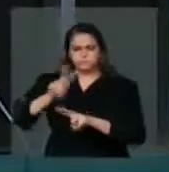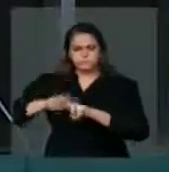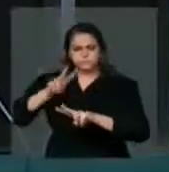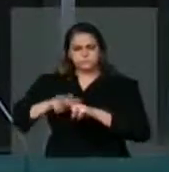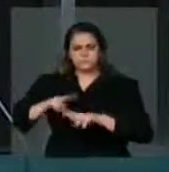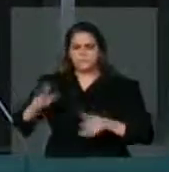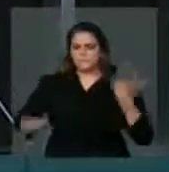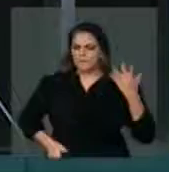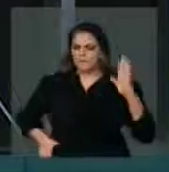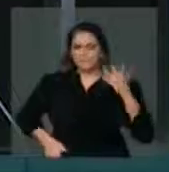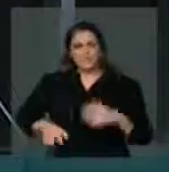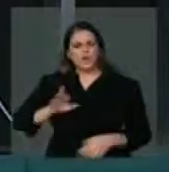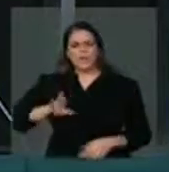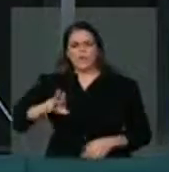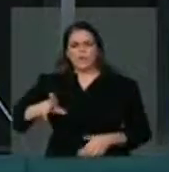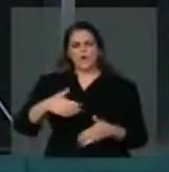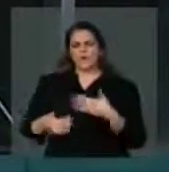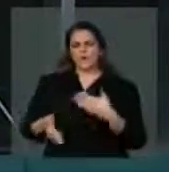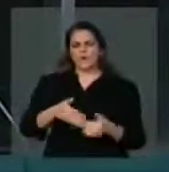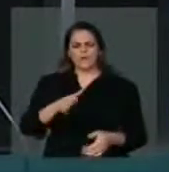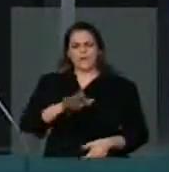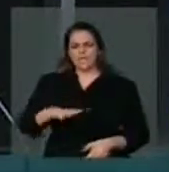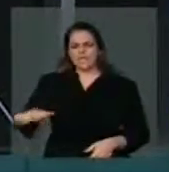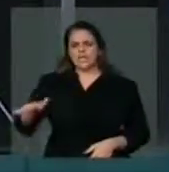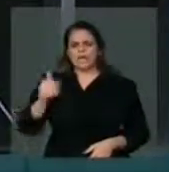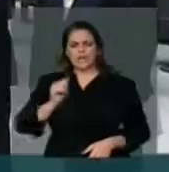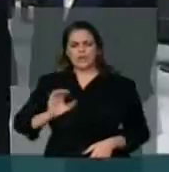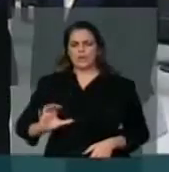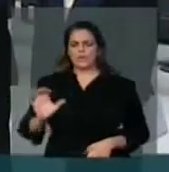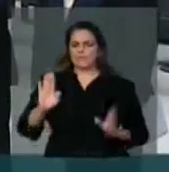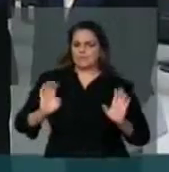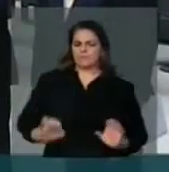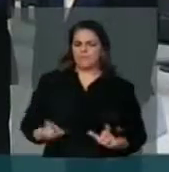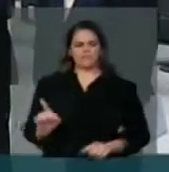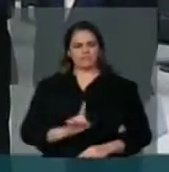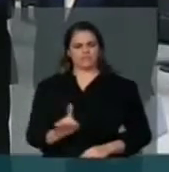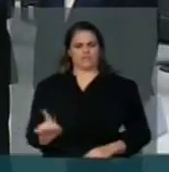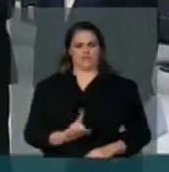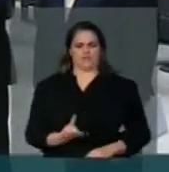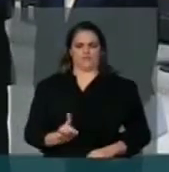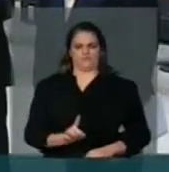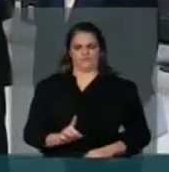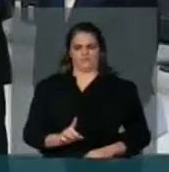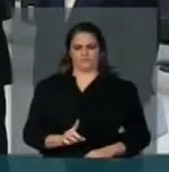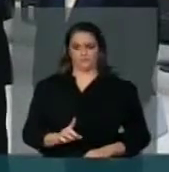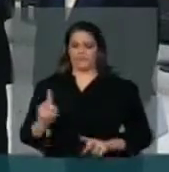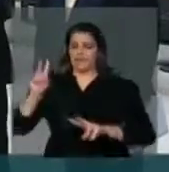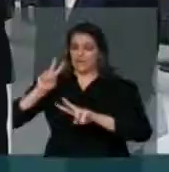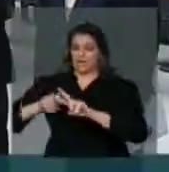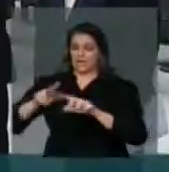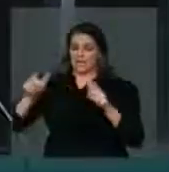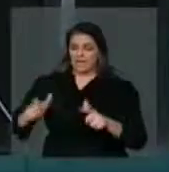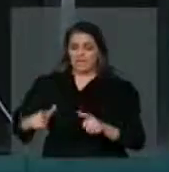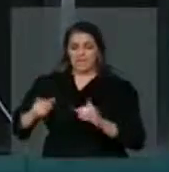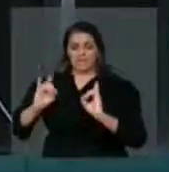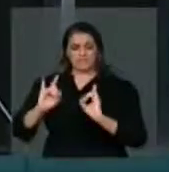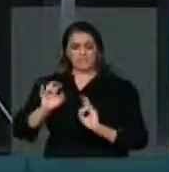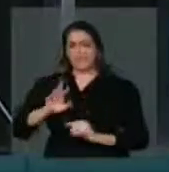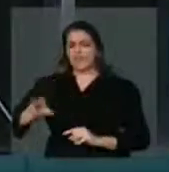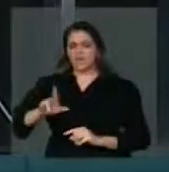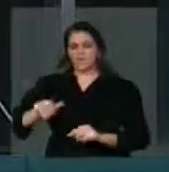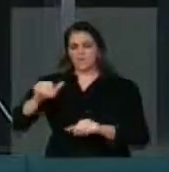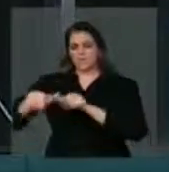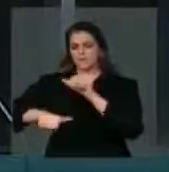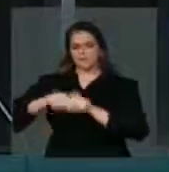é adolescente, não é criança de bem. E mais, senhoras e senhores, a cadeia não é para